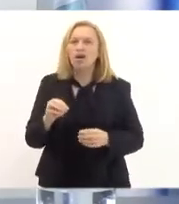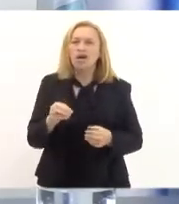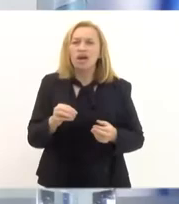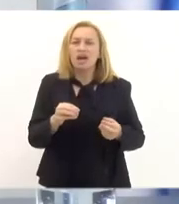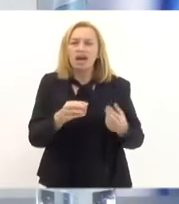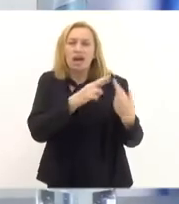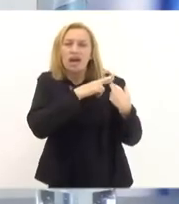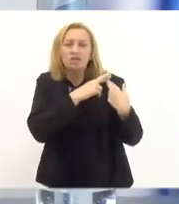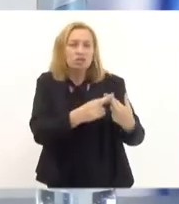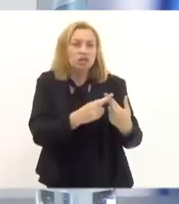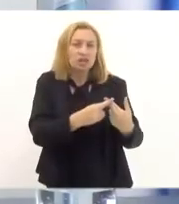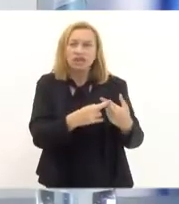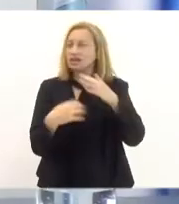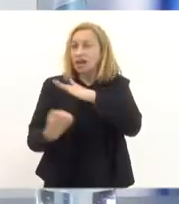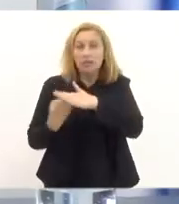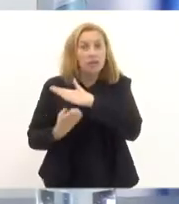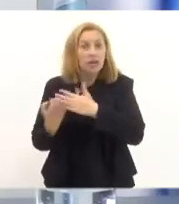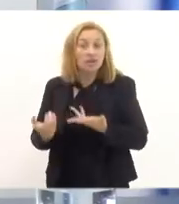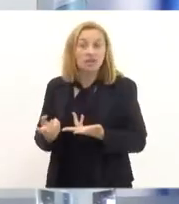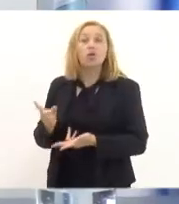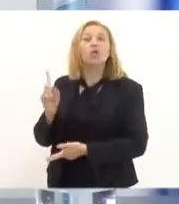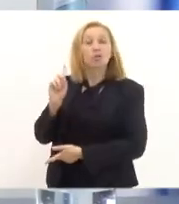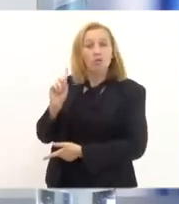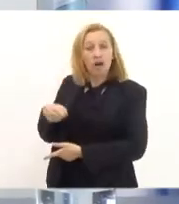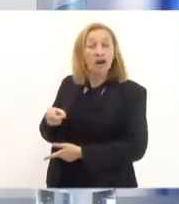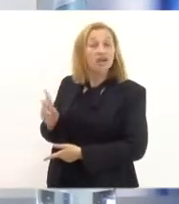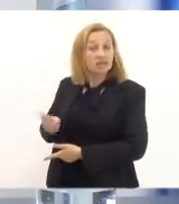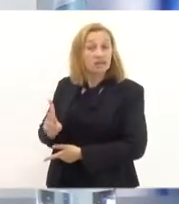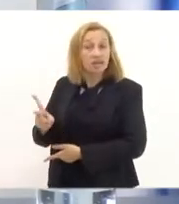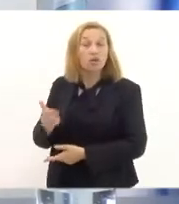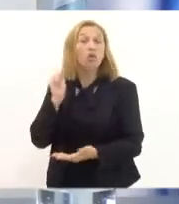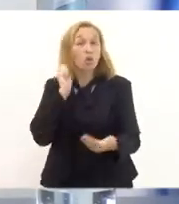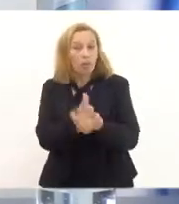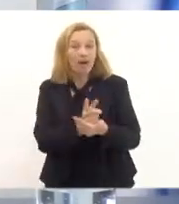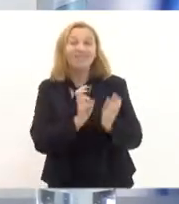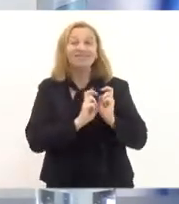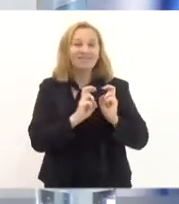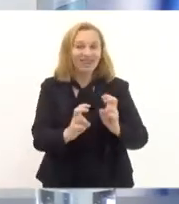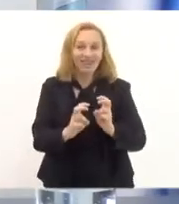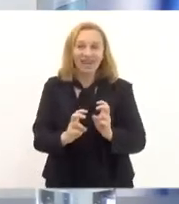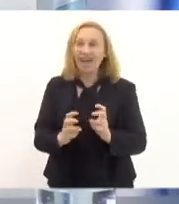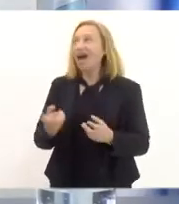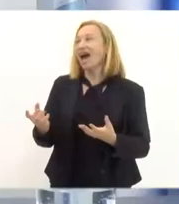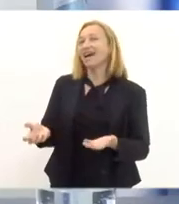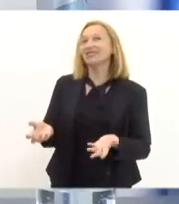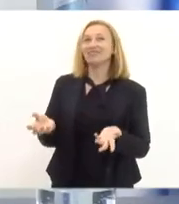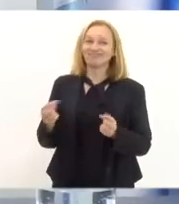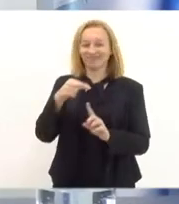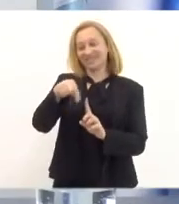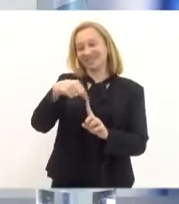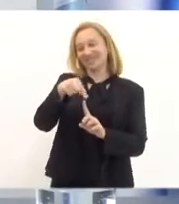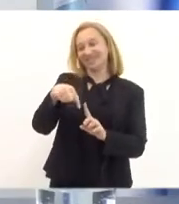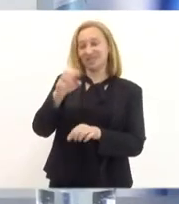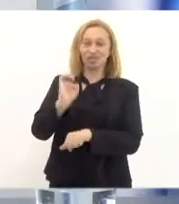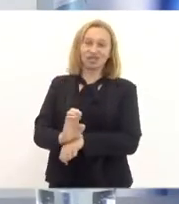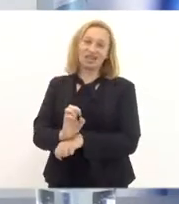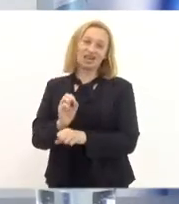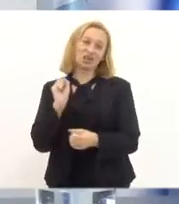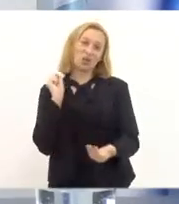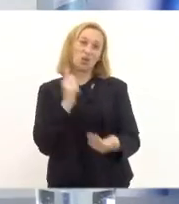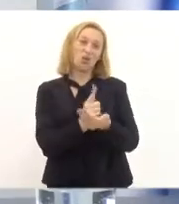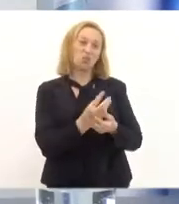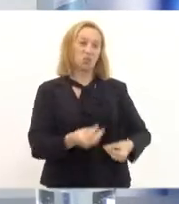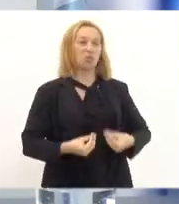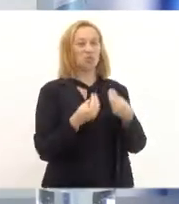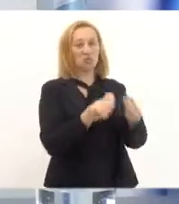da concessionária como que era obrigação da concessionária também comprar os três ao estado bonzinho tem uns trens com foi dor